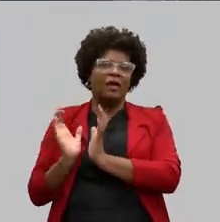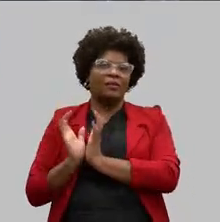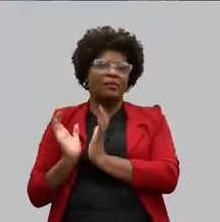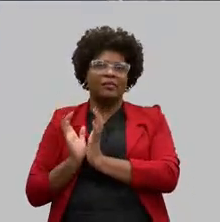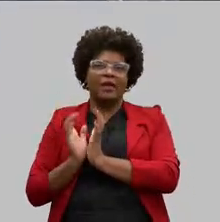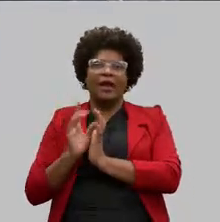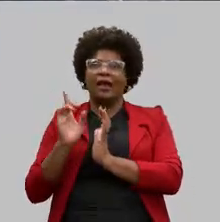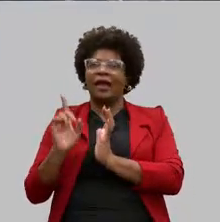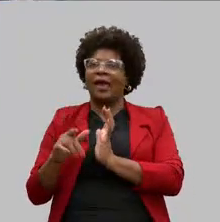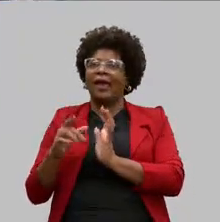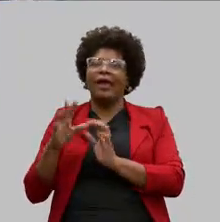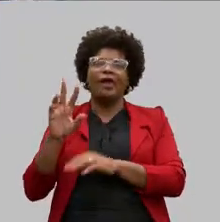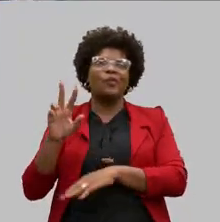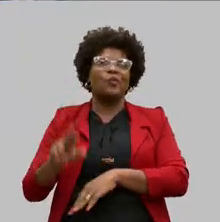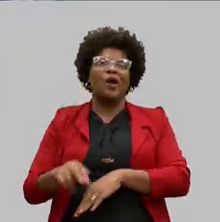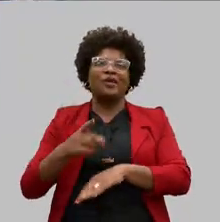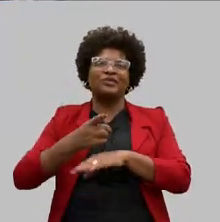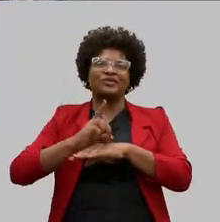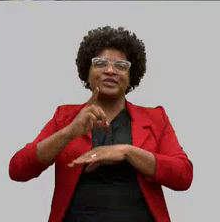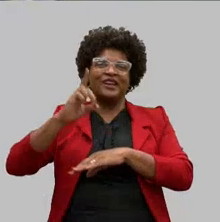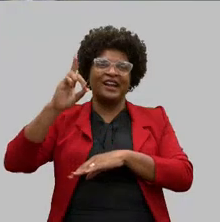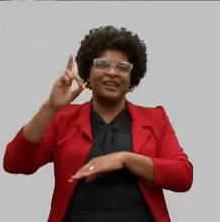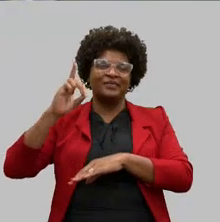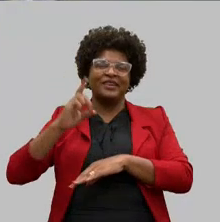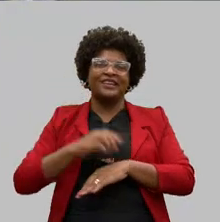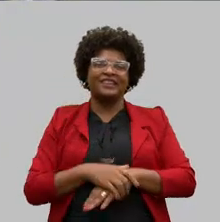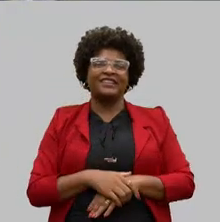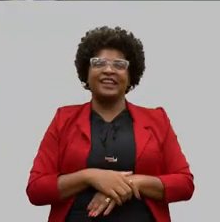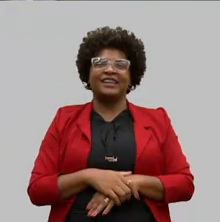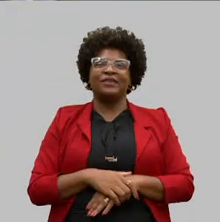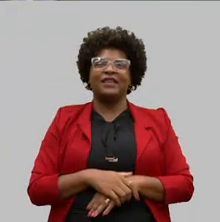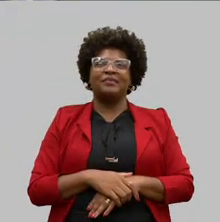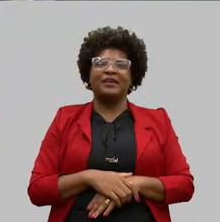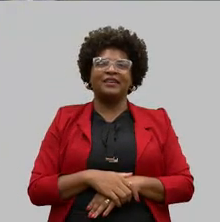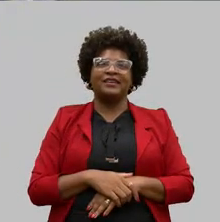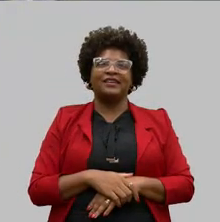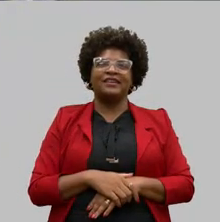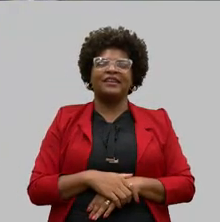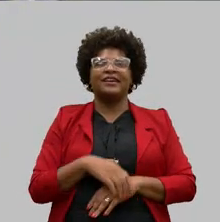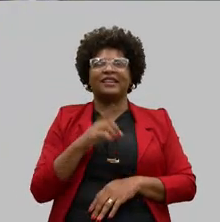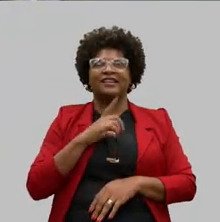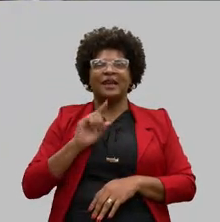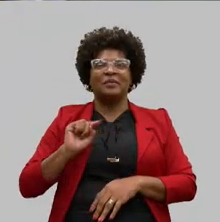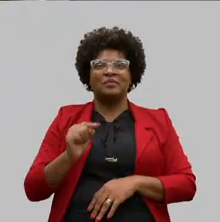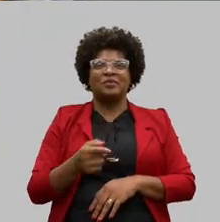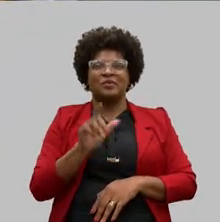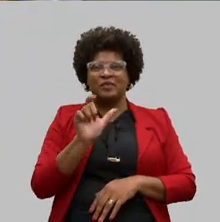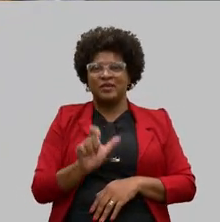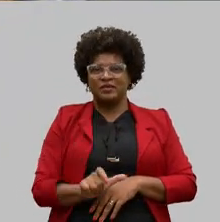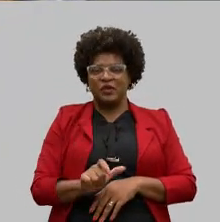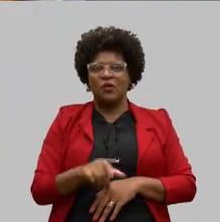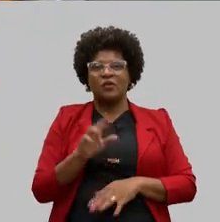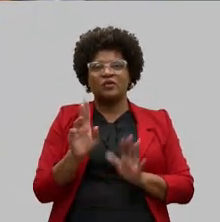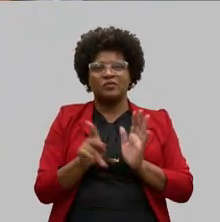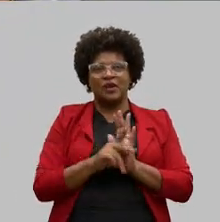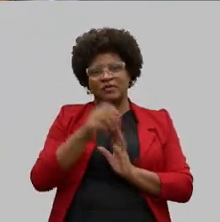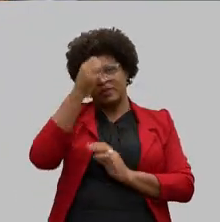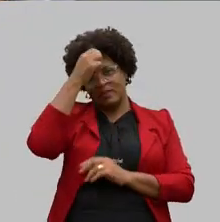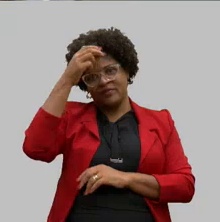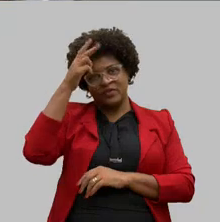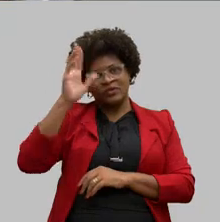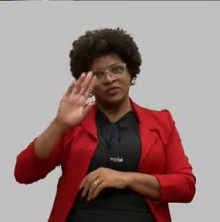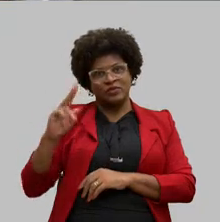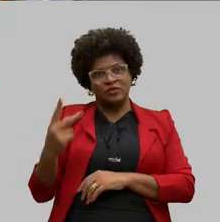um diamante né Tem 5000 pessoas que dependem dela 5000 pessoas e a prefeitura de Belo Horizonte quera aqui fazer uma